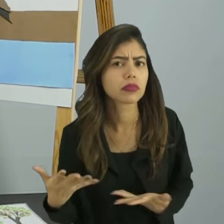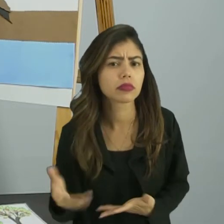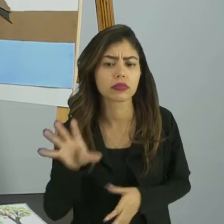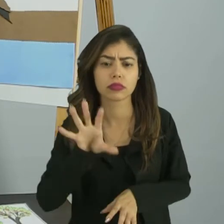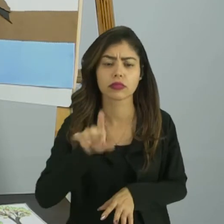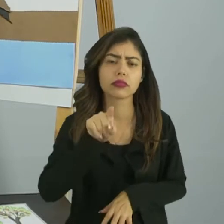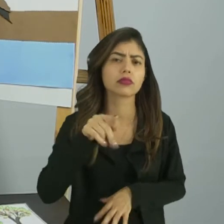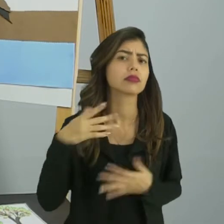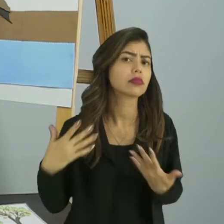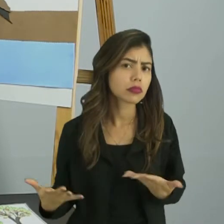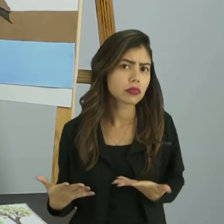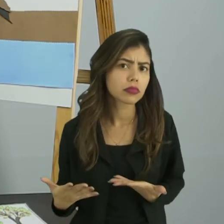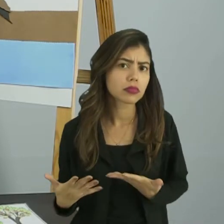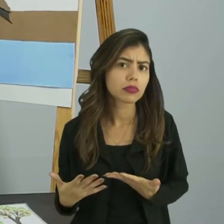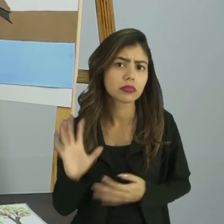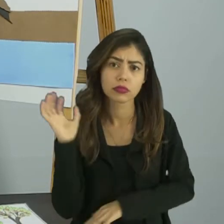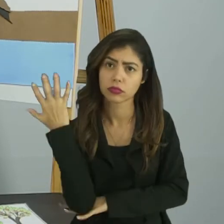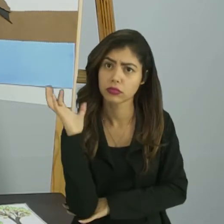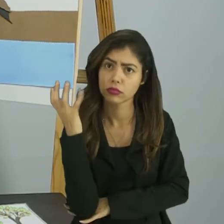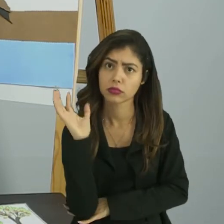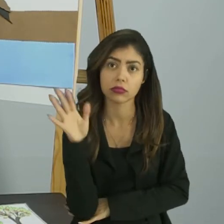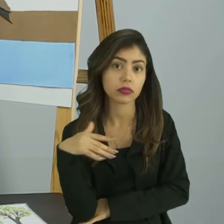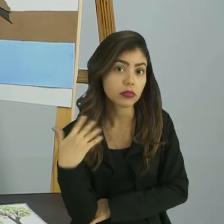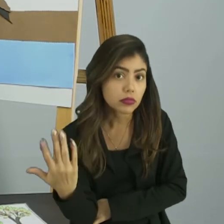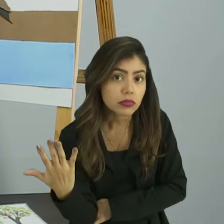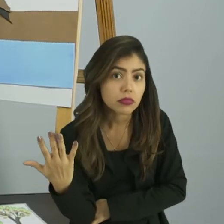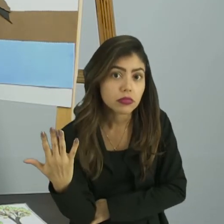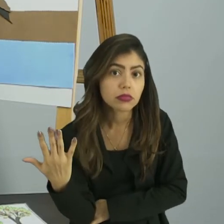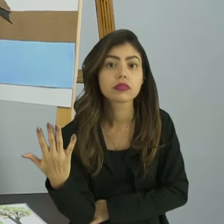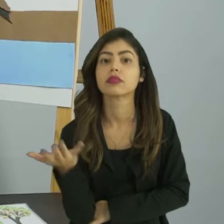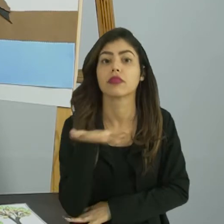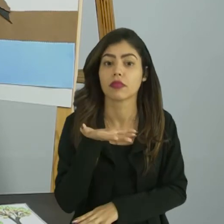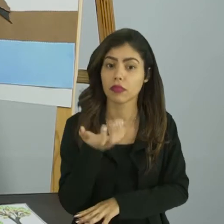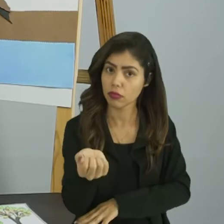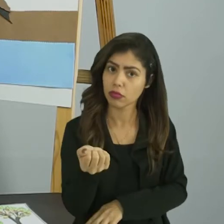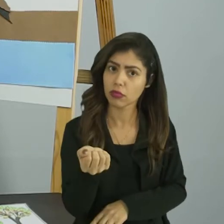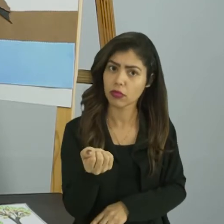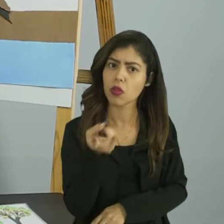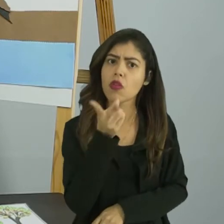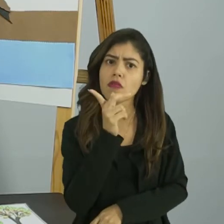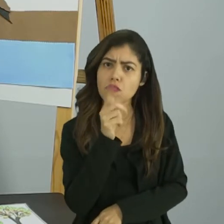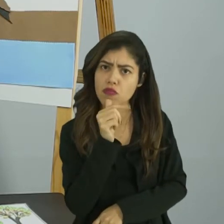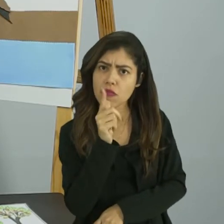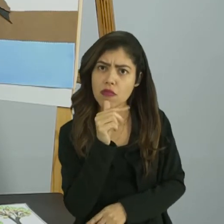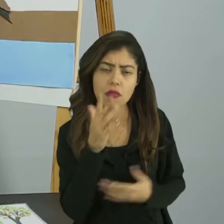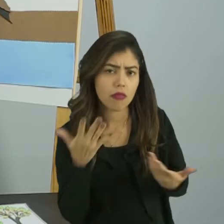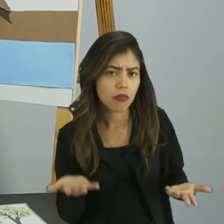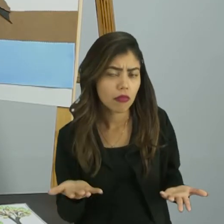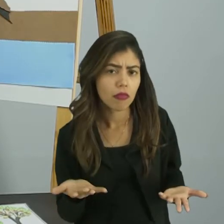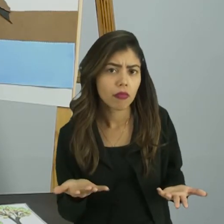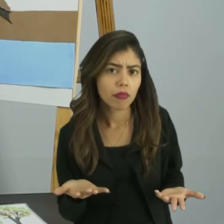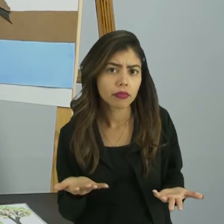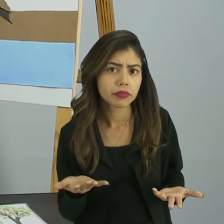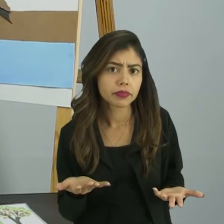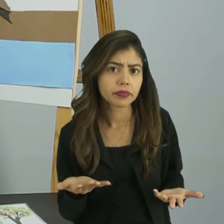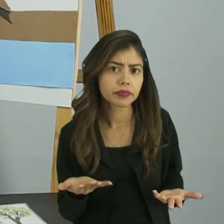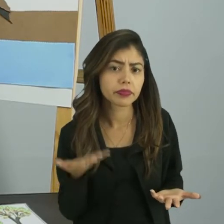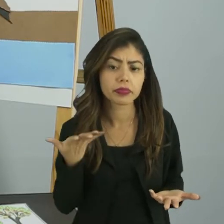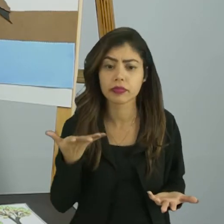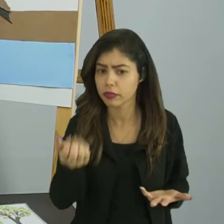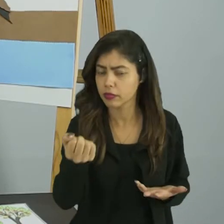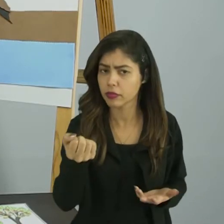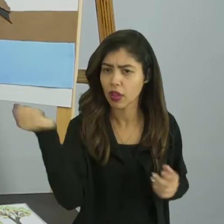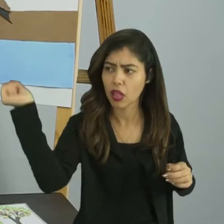essa plantinha? Será que ela recebeu água? Será que ela